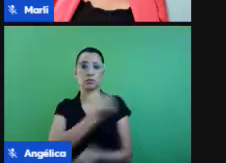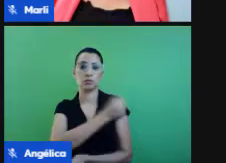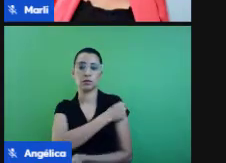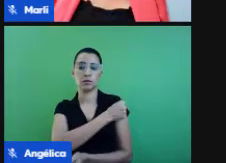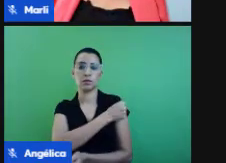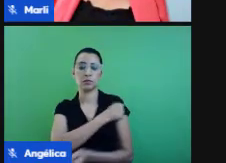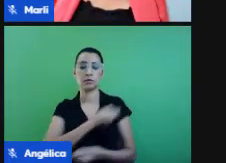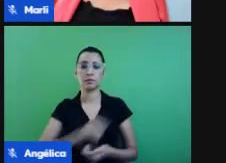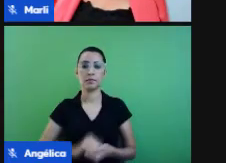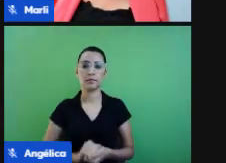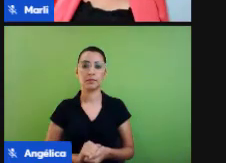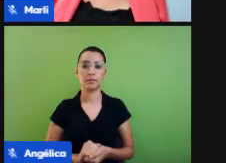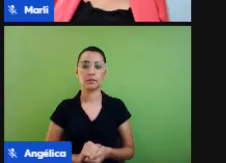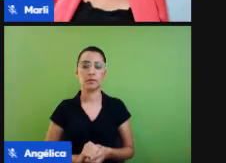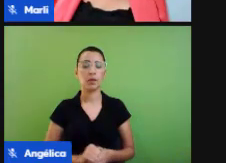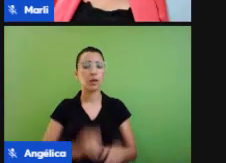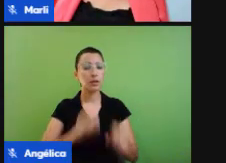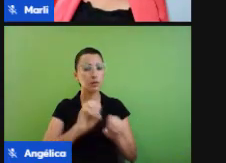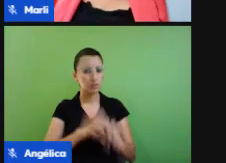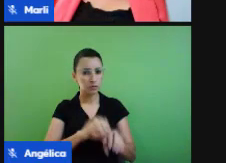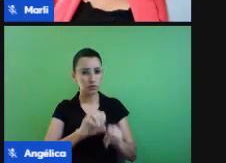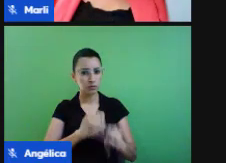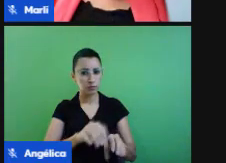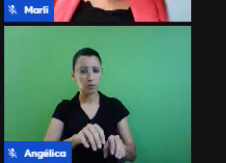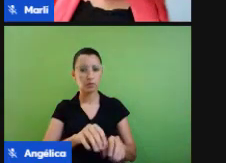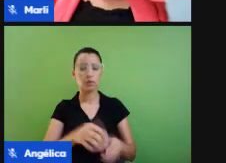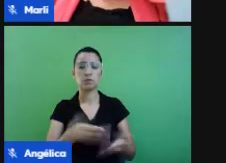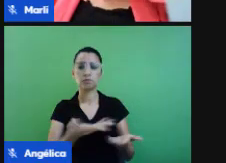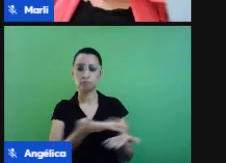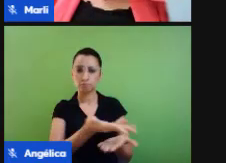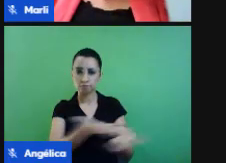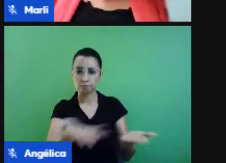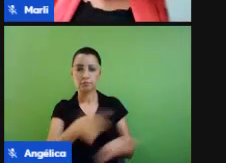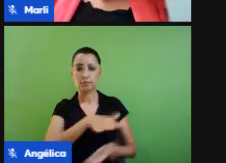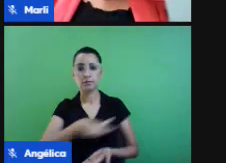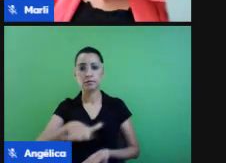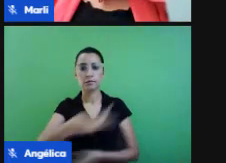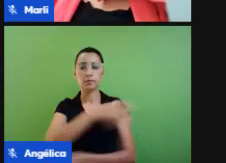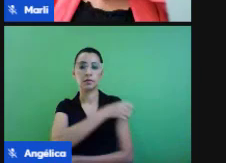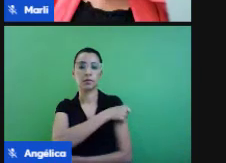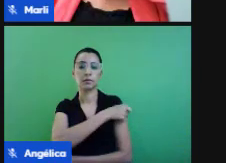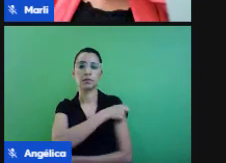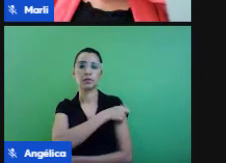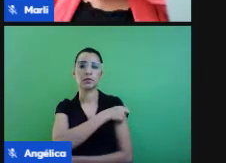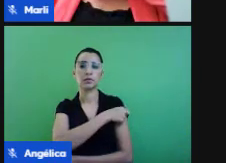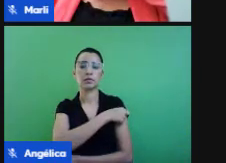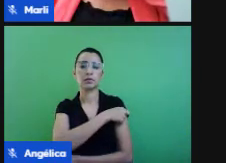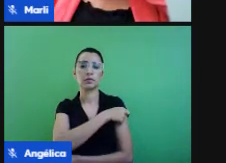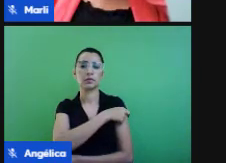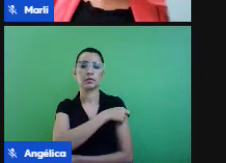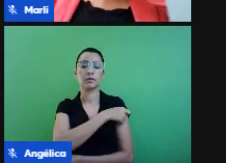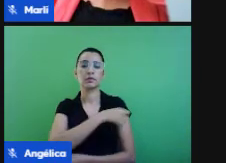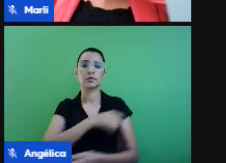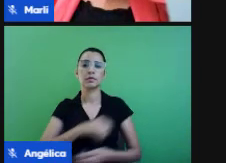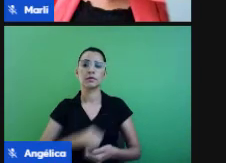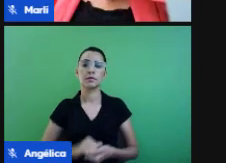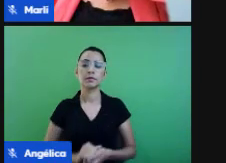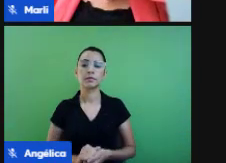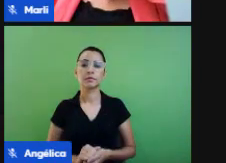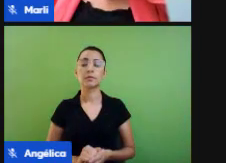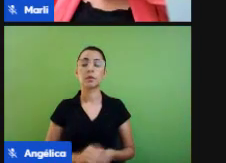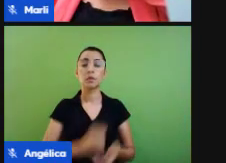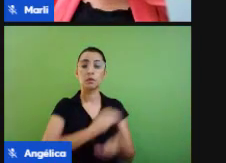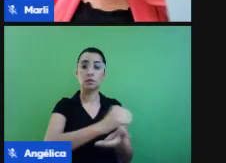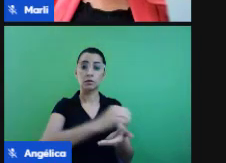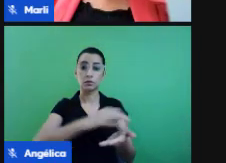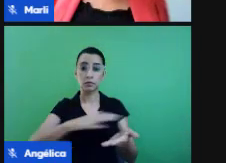que foi trabalhado em sala de aula, esses alunos, diante do que foi feito, do que foi trabalhado e